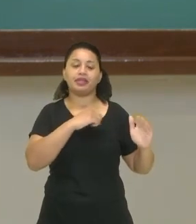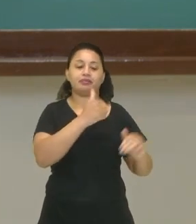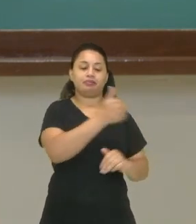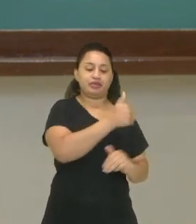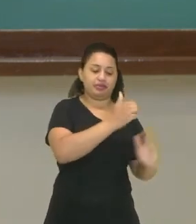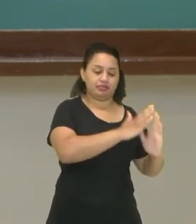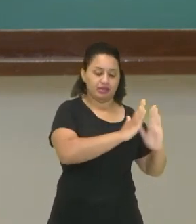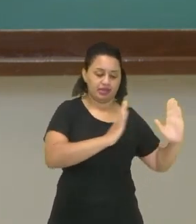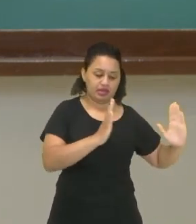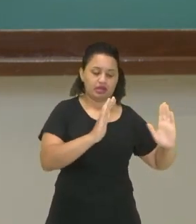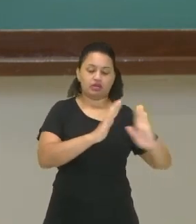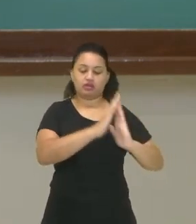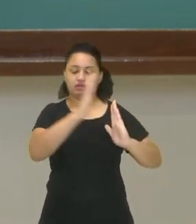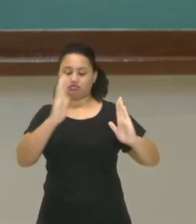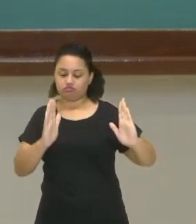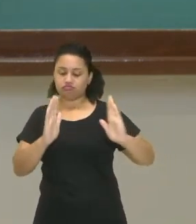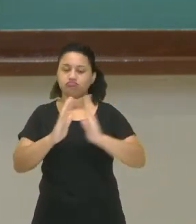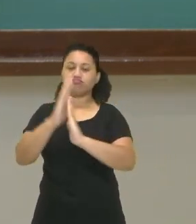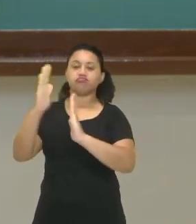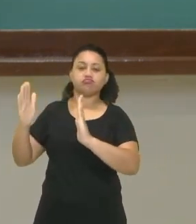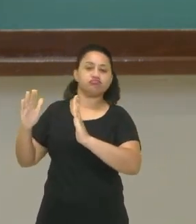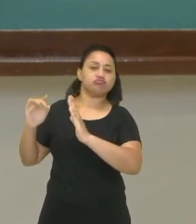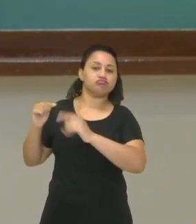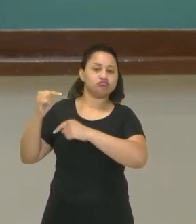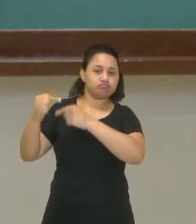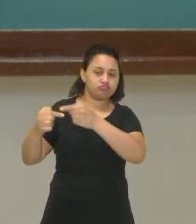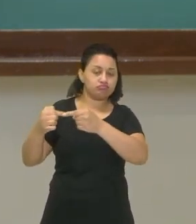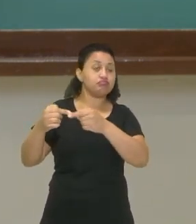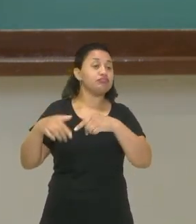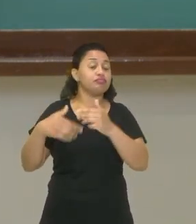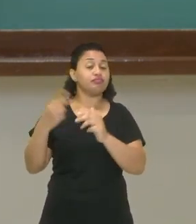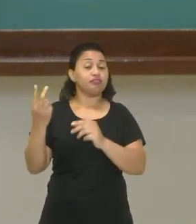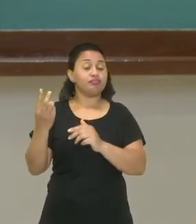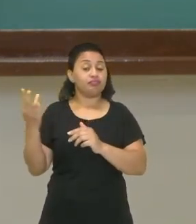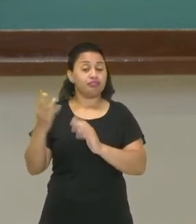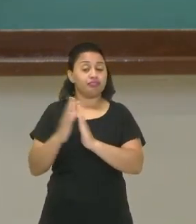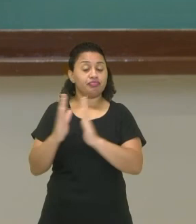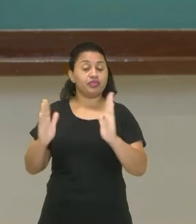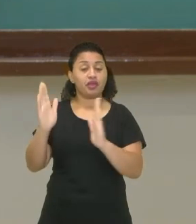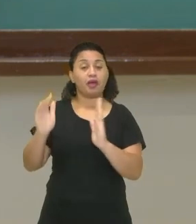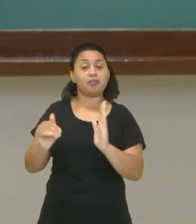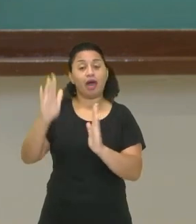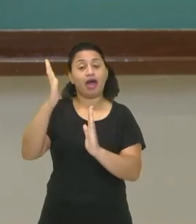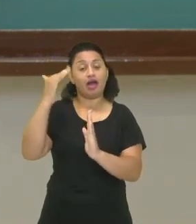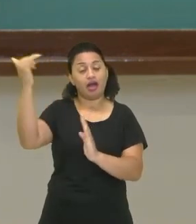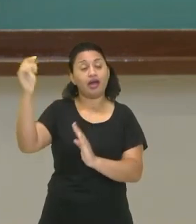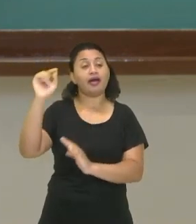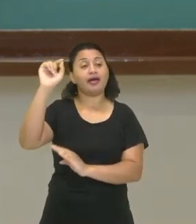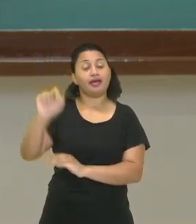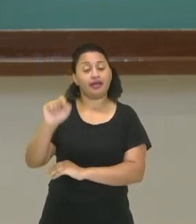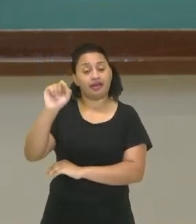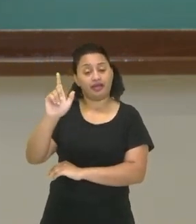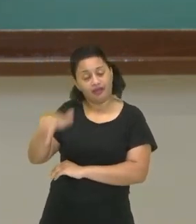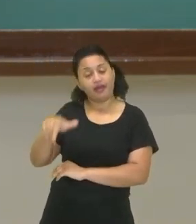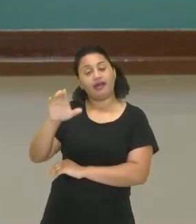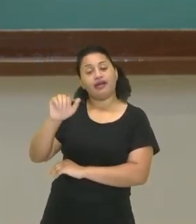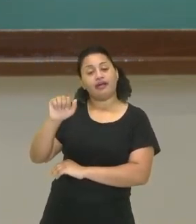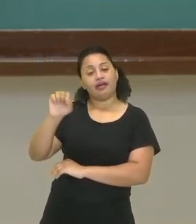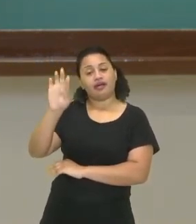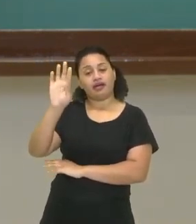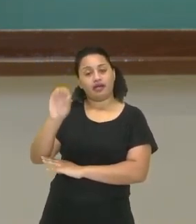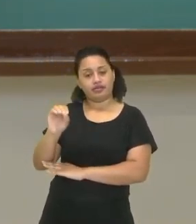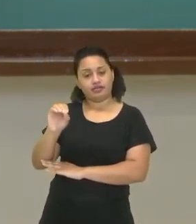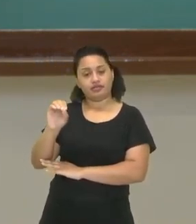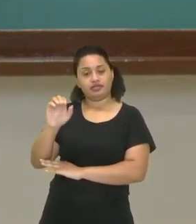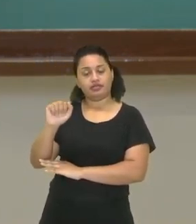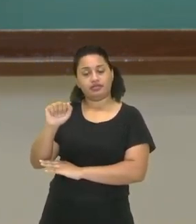a segunda e a terceira. Na terceira, o poeta mais famoso, né, o ícone, é Castro Alves. Então,